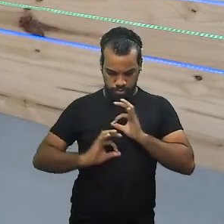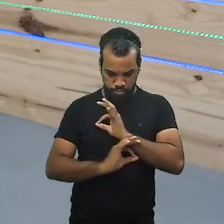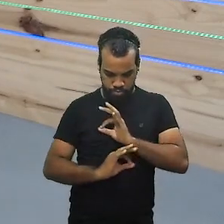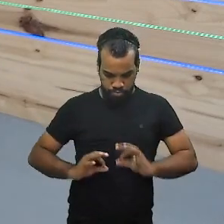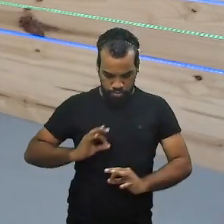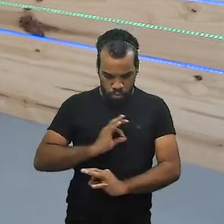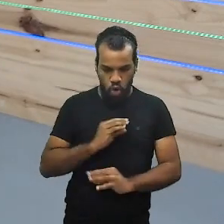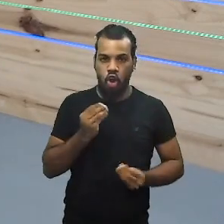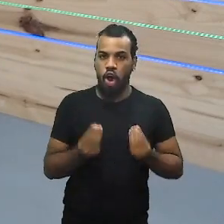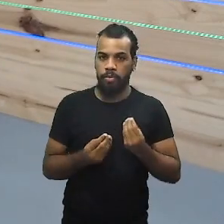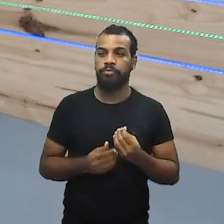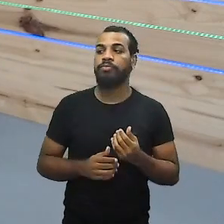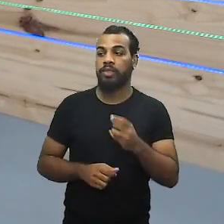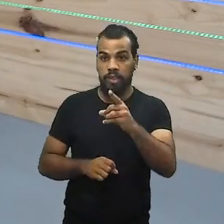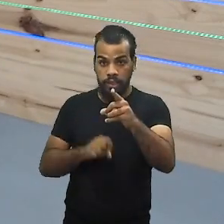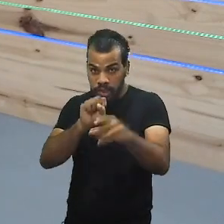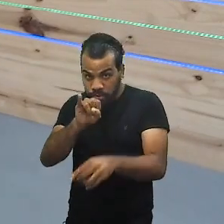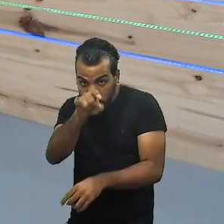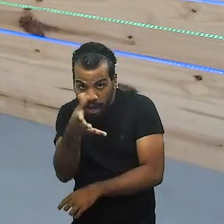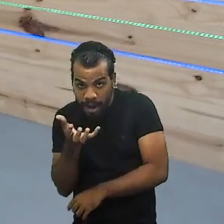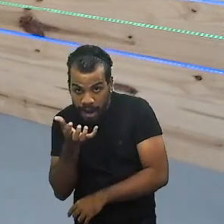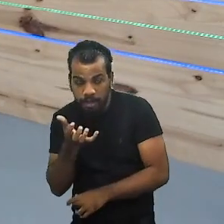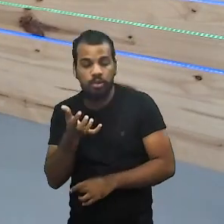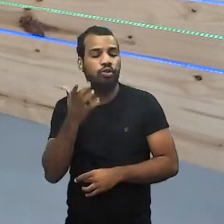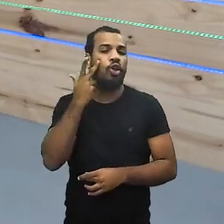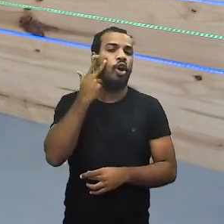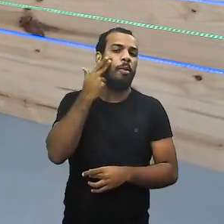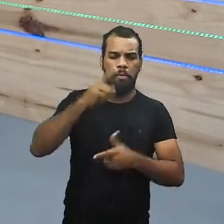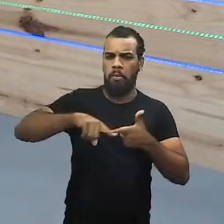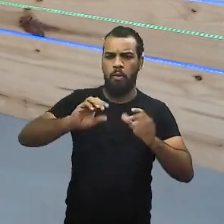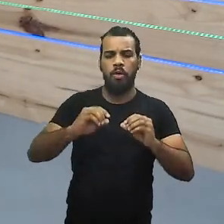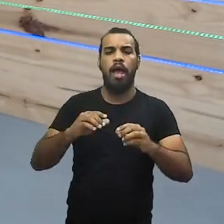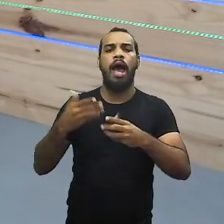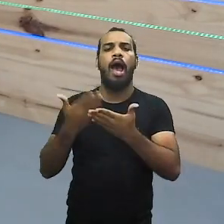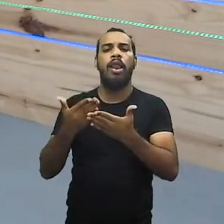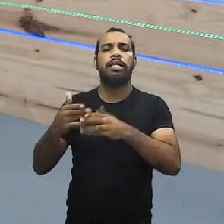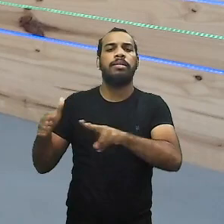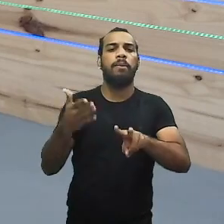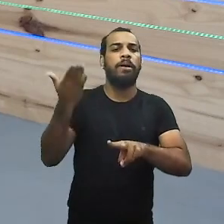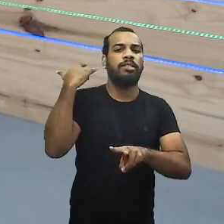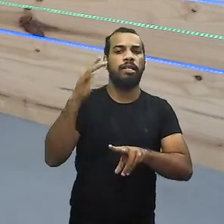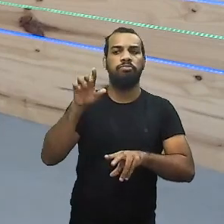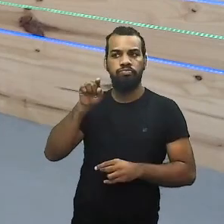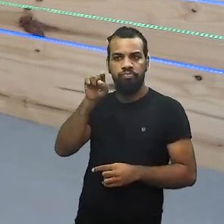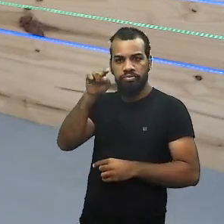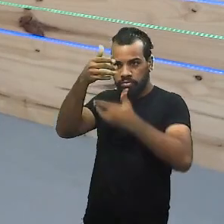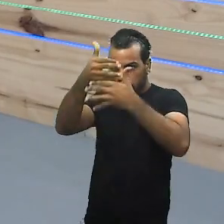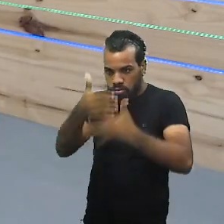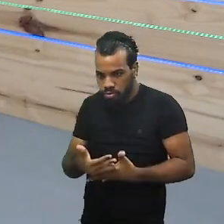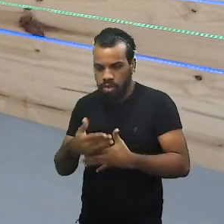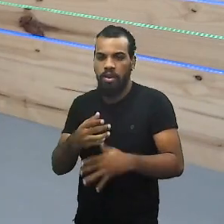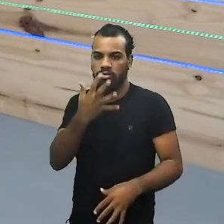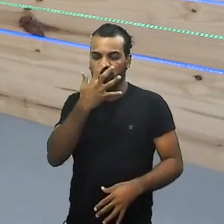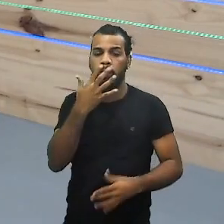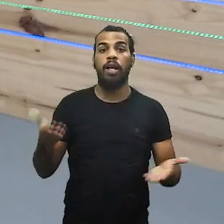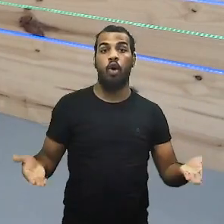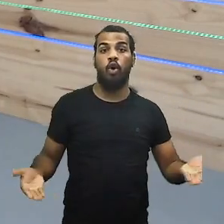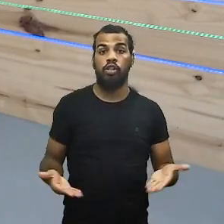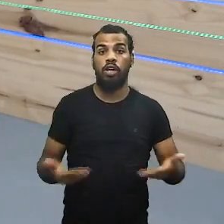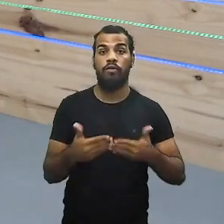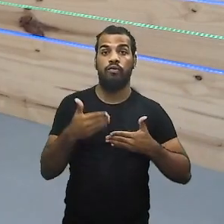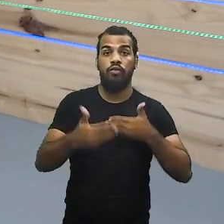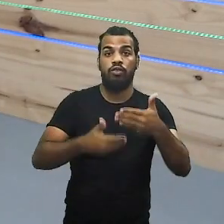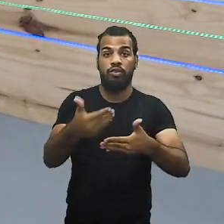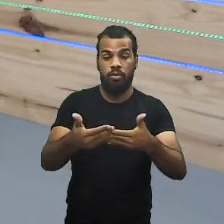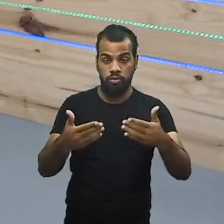Se depois você quiser, monstro, não tem problema, tá? Tu vai lá na aula da semana passada e assiste. Mas hoje a gente vai ter que dar conta na evolução